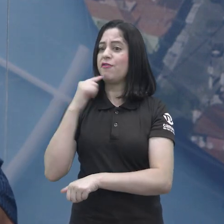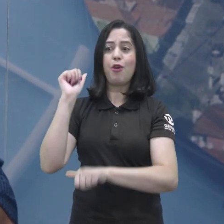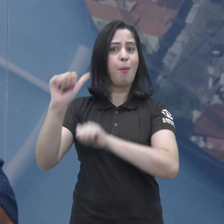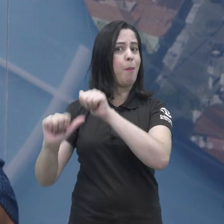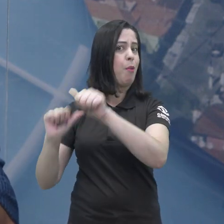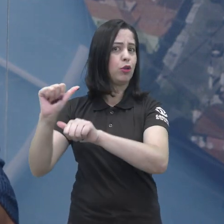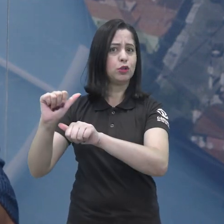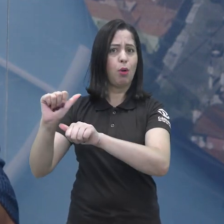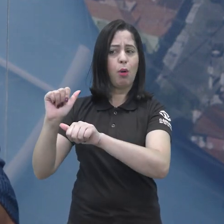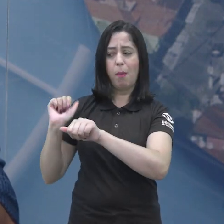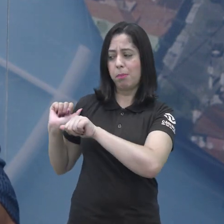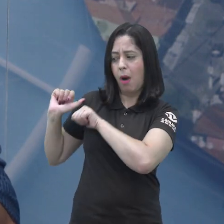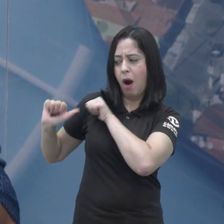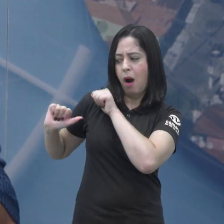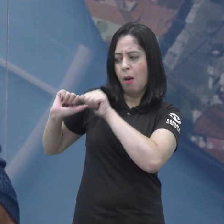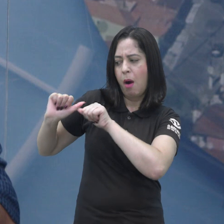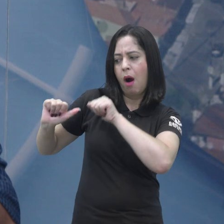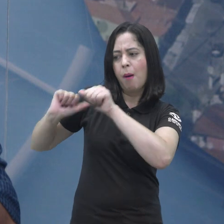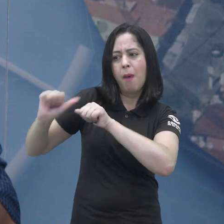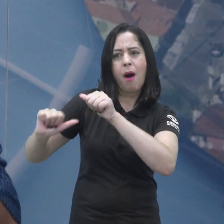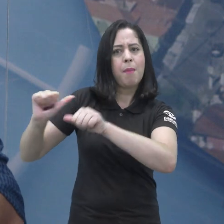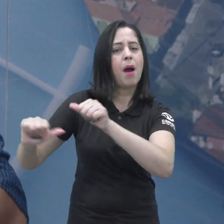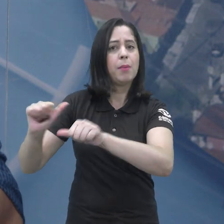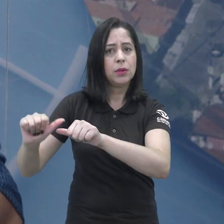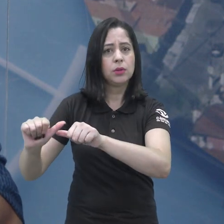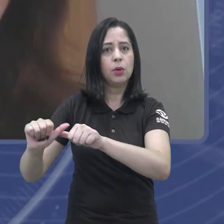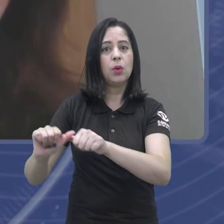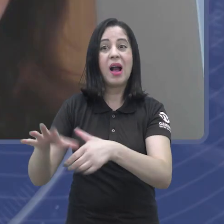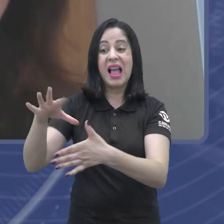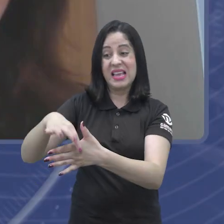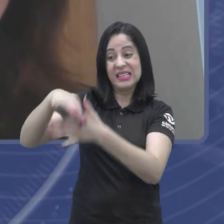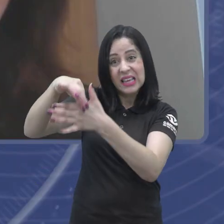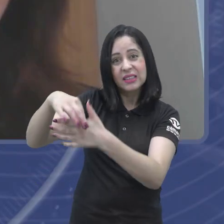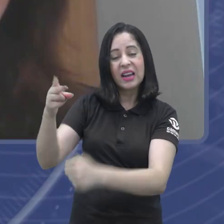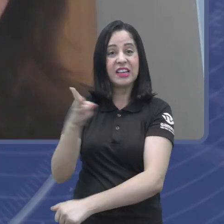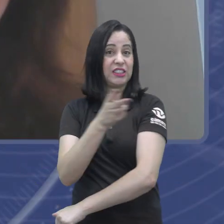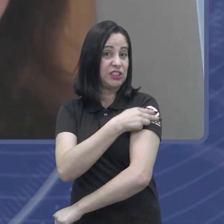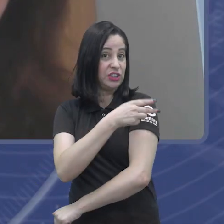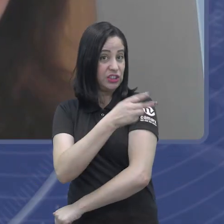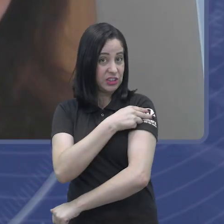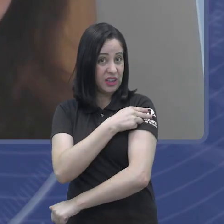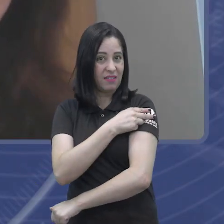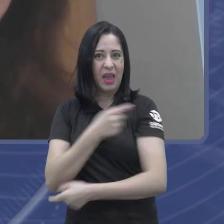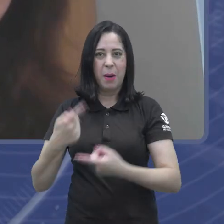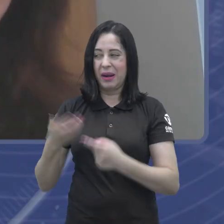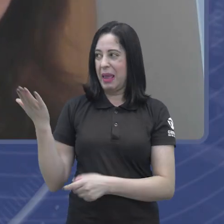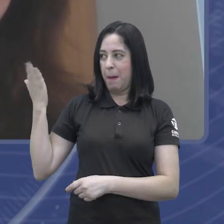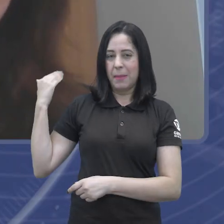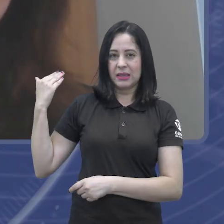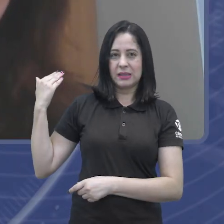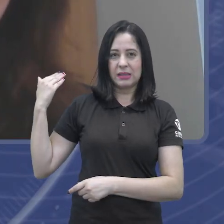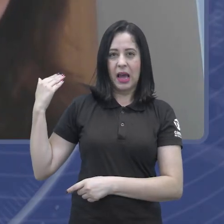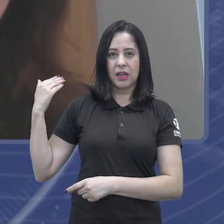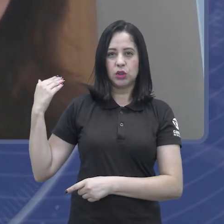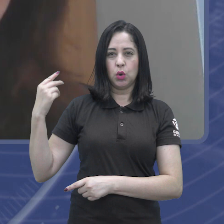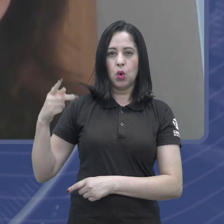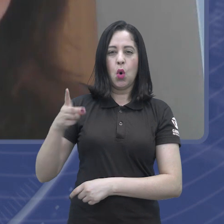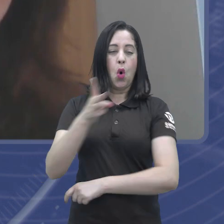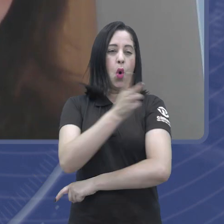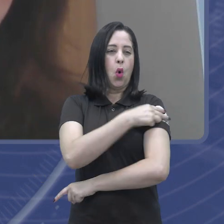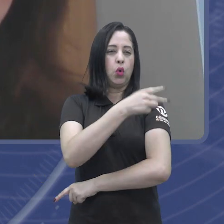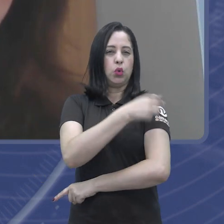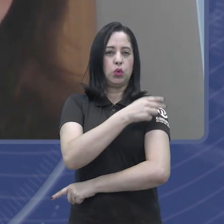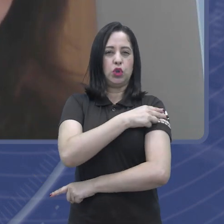ao longo dos anos, né? Isso inclui, Ana, as lideranças, os chefes, né? Antigamente a gente tinha aquela figura